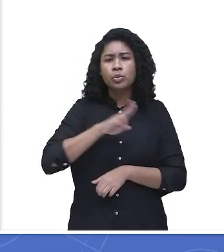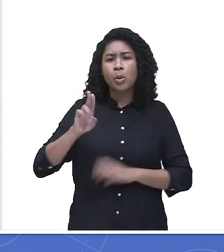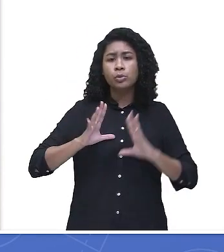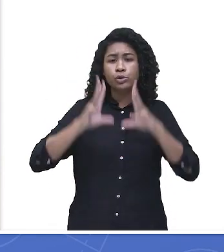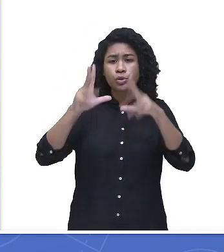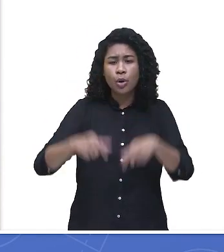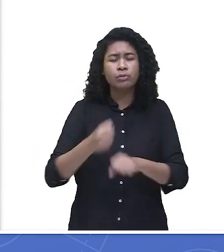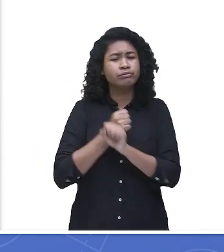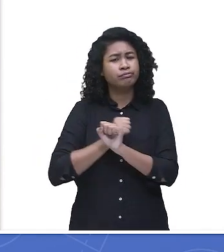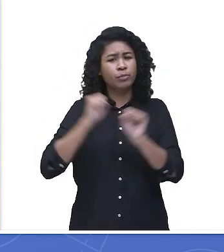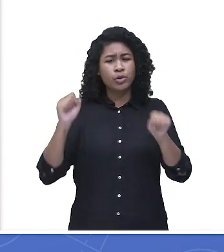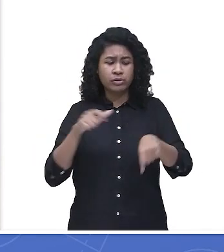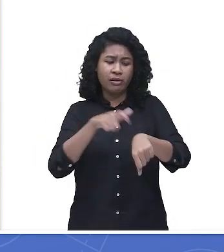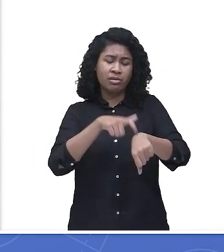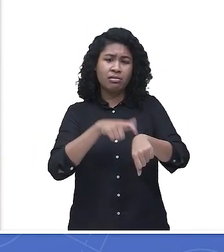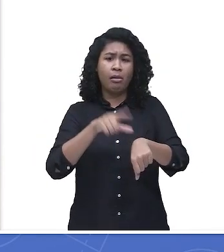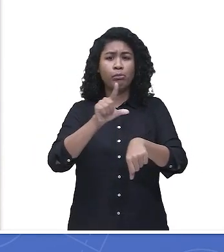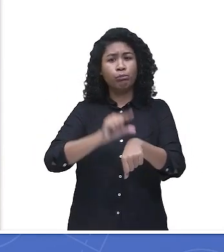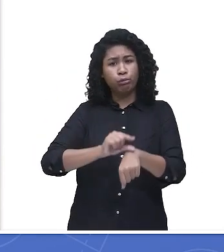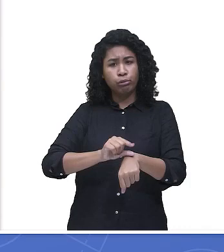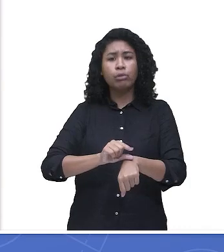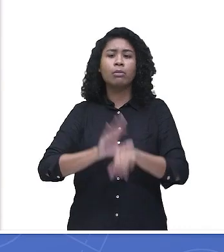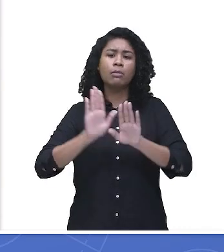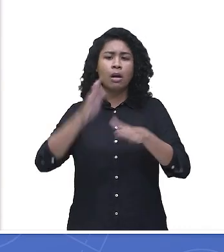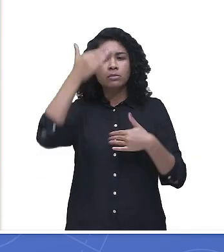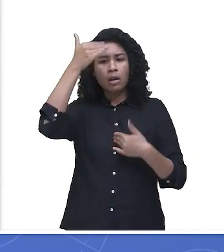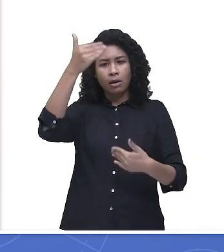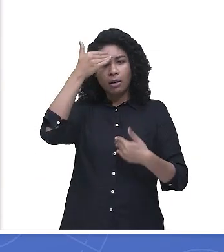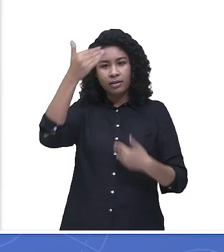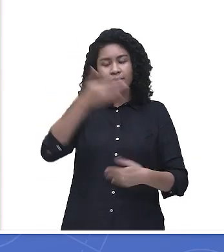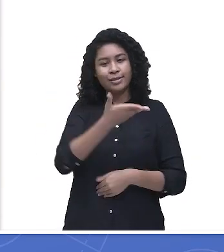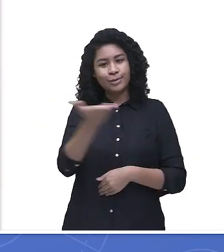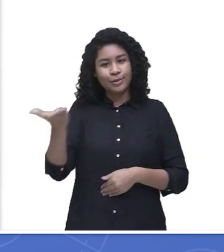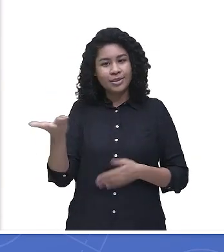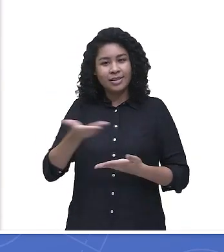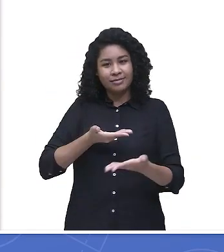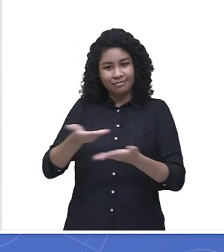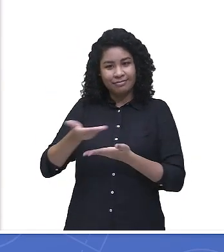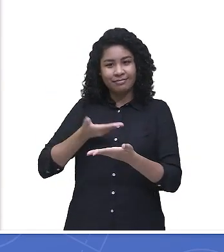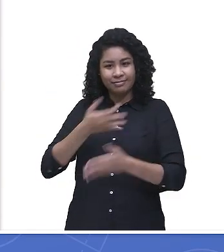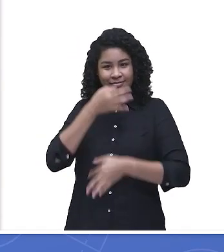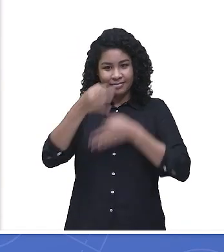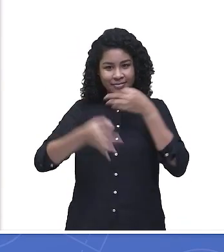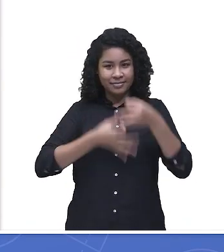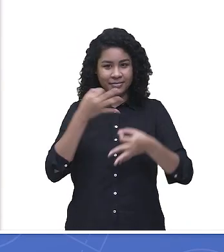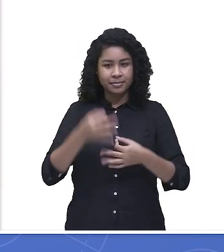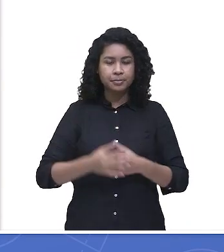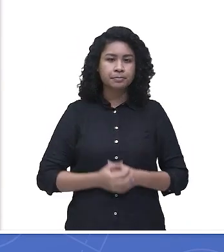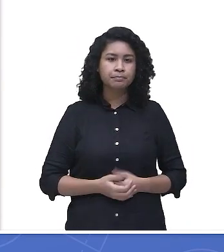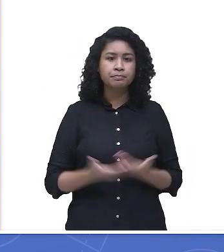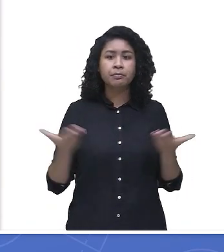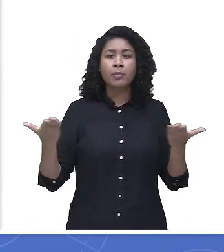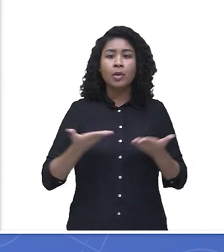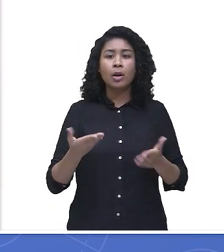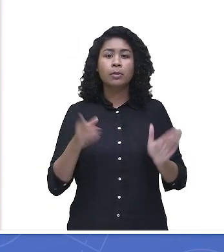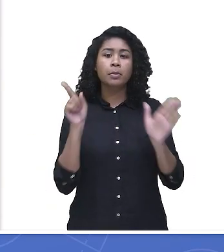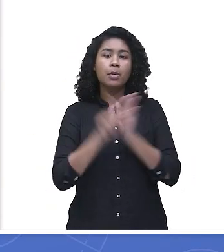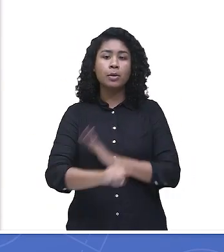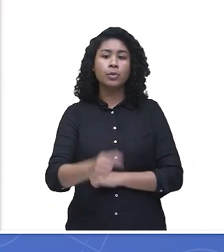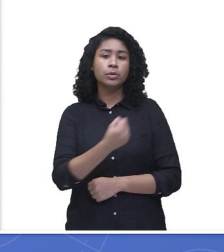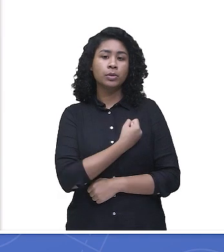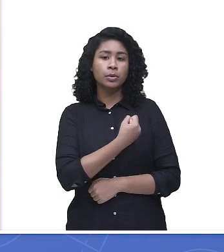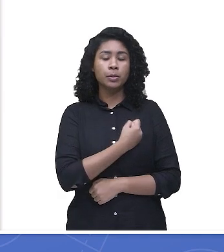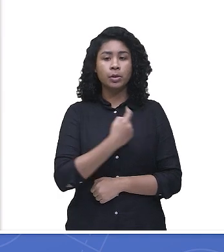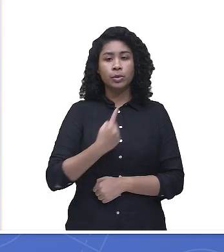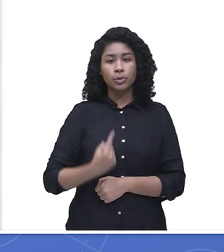permite, mas eu agradeço de coração a participação, certo? Vamos lá, vamos corrigir? Acompanha comigo aqui. A questão de número 1, olha só,